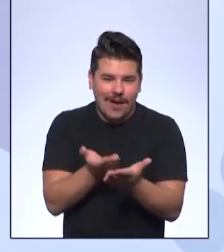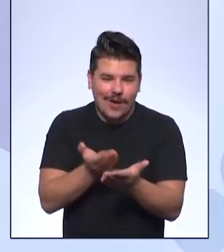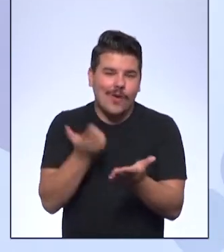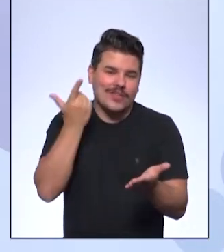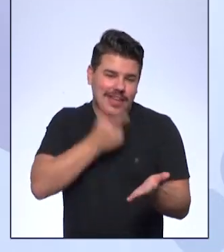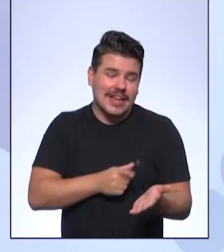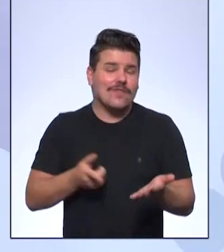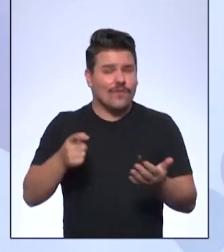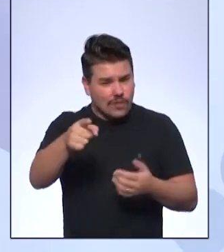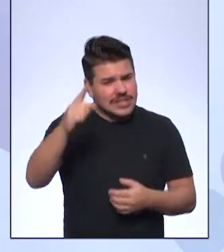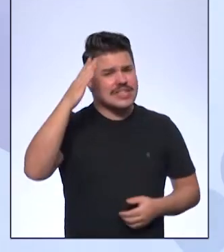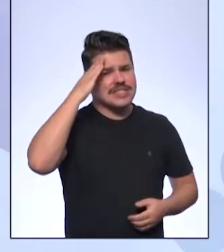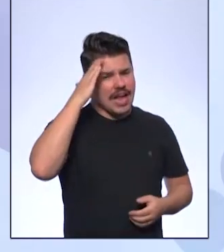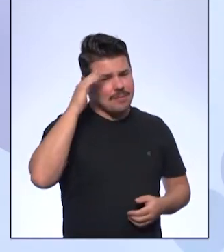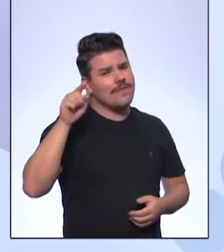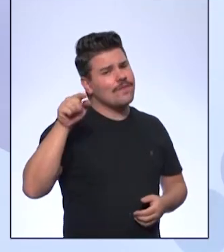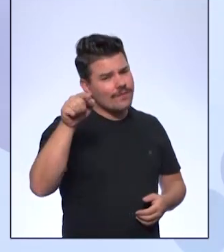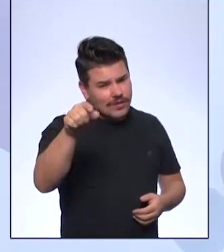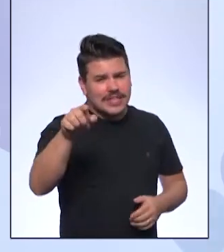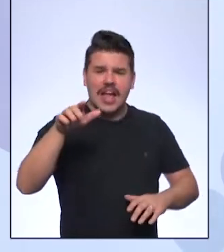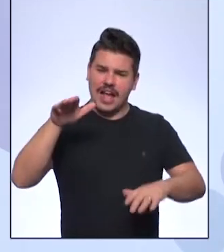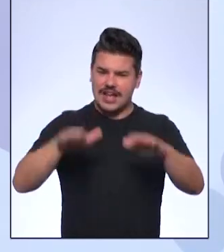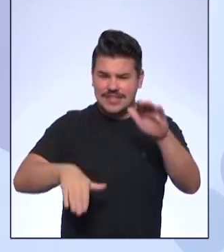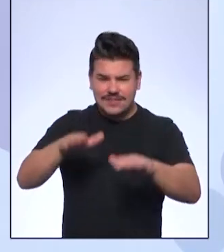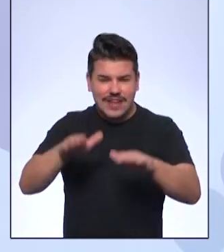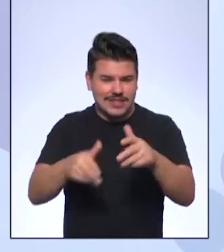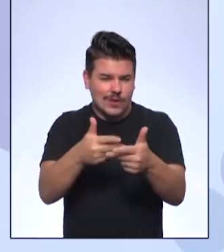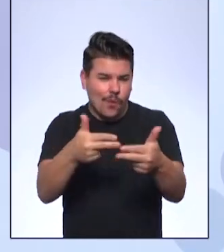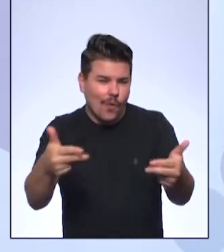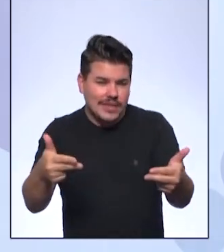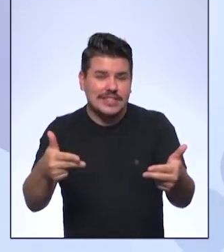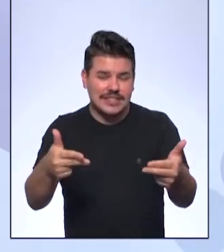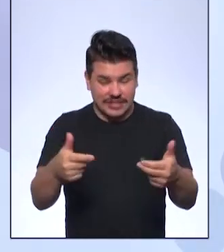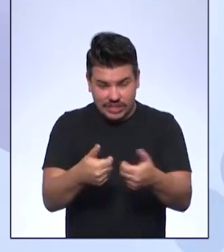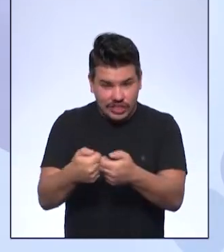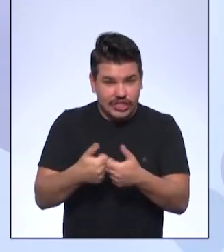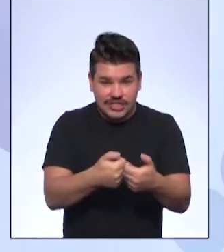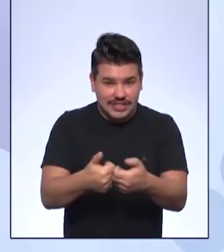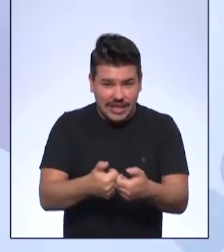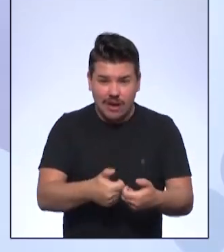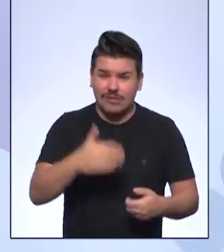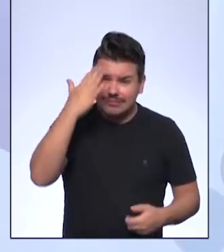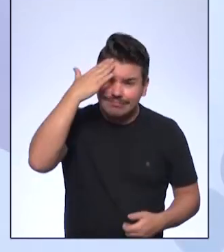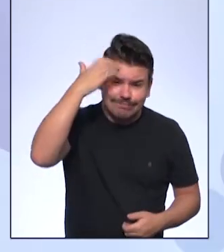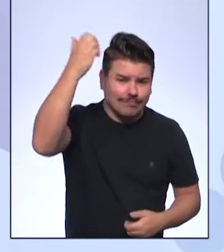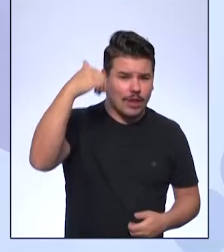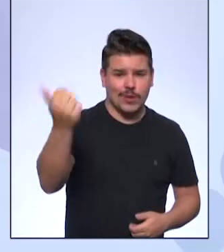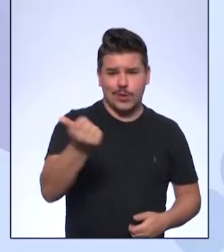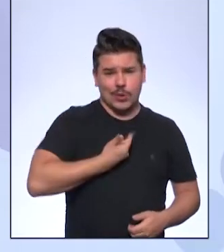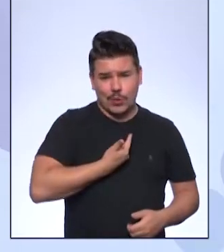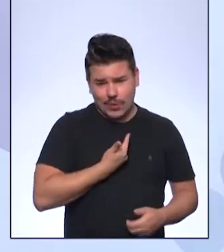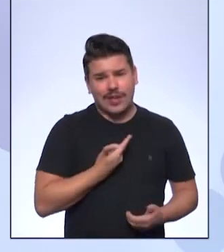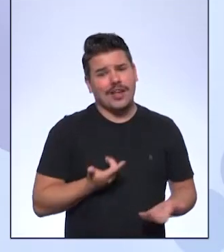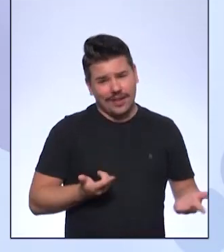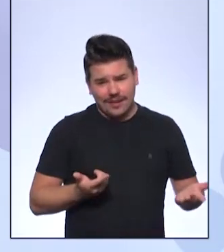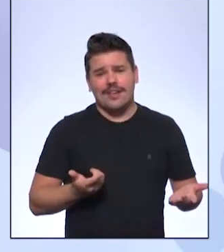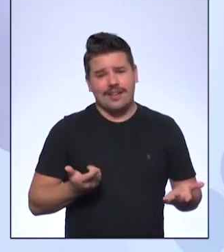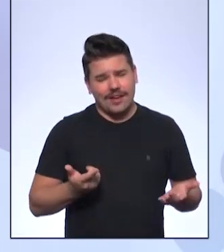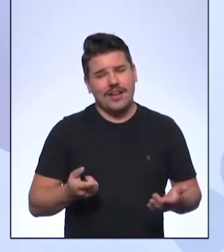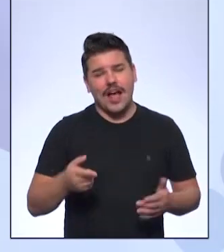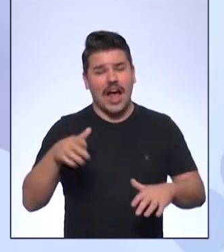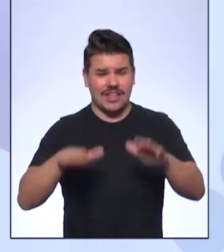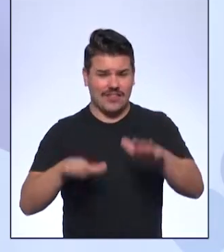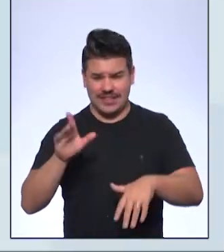que muitas vezes vocês sabem usar muito mais os recursos digitais do que a gente, né? Somos gerações diferentes, né? Muitos de nós